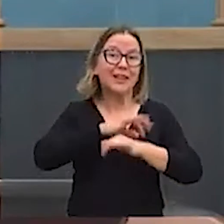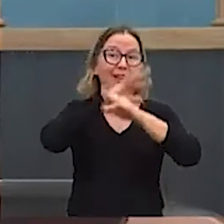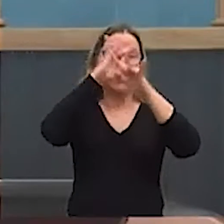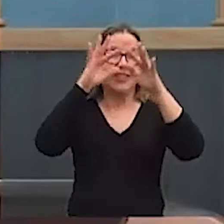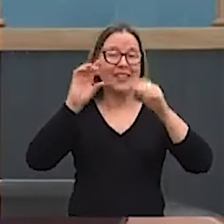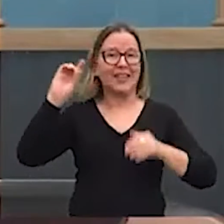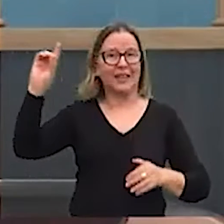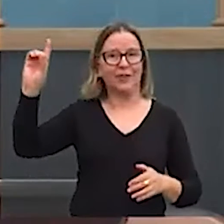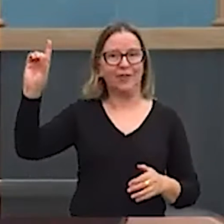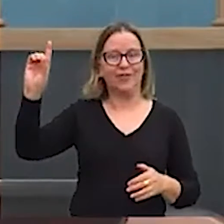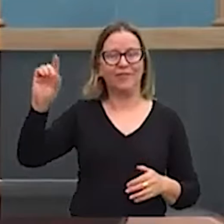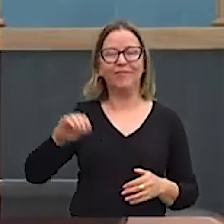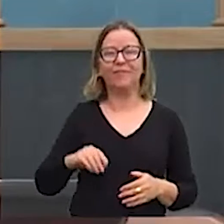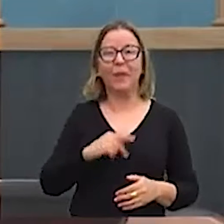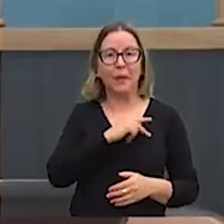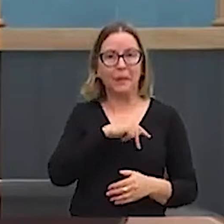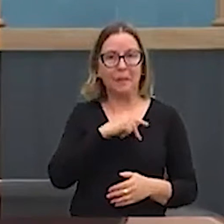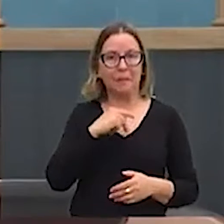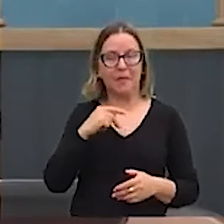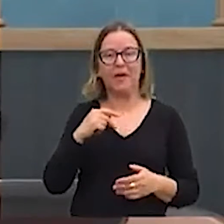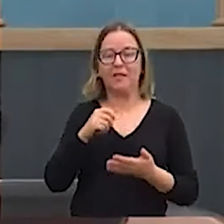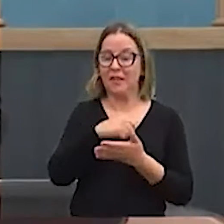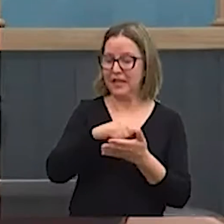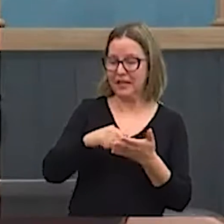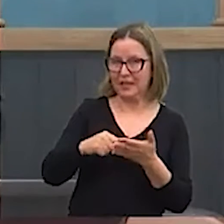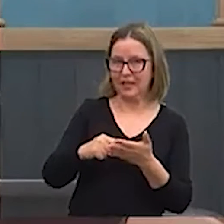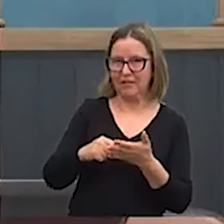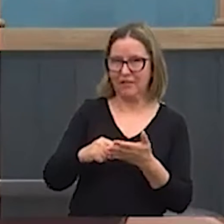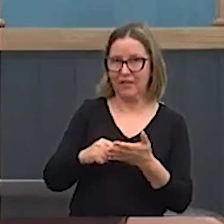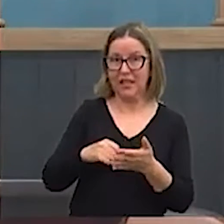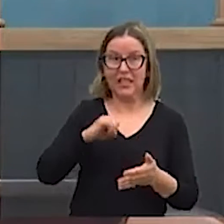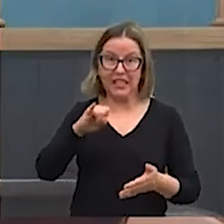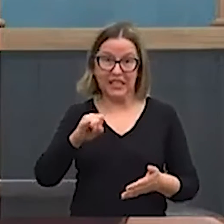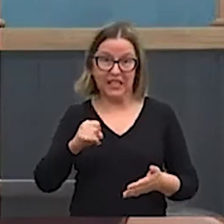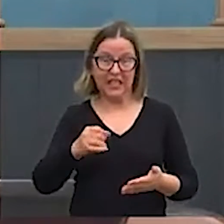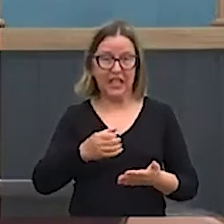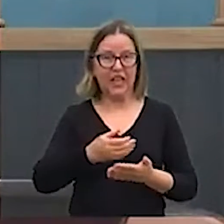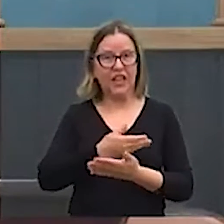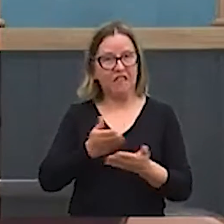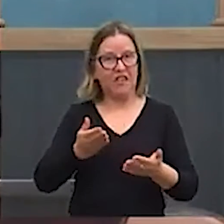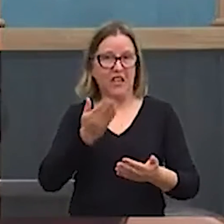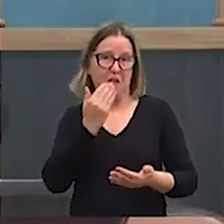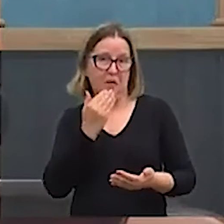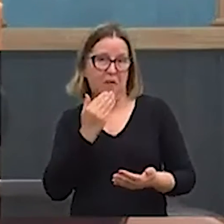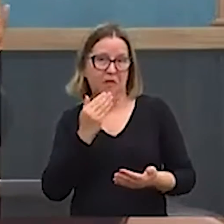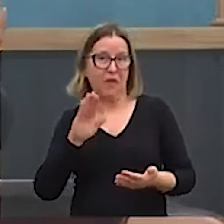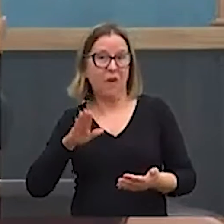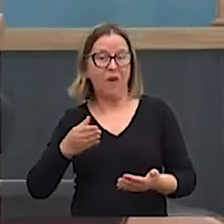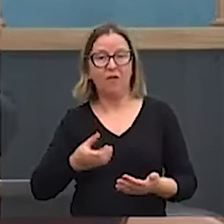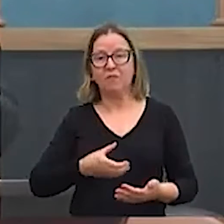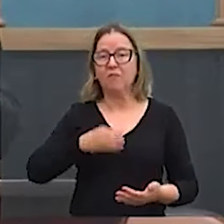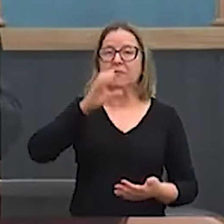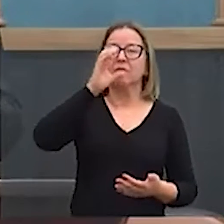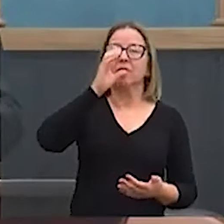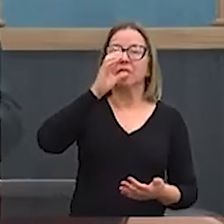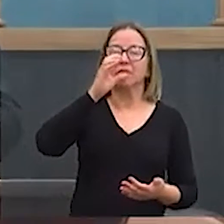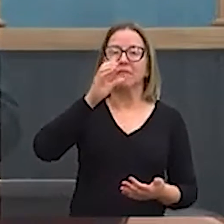Deus. Paulo diz assim, quer comais, quer